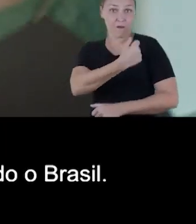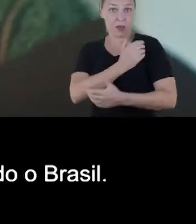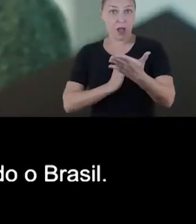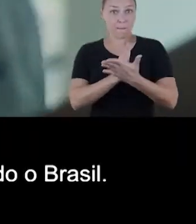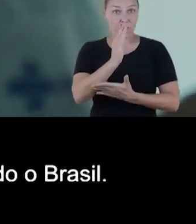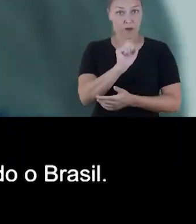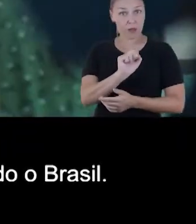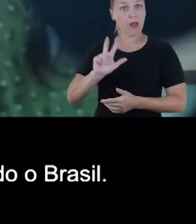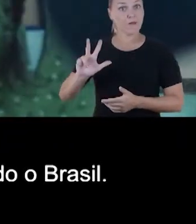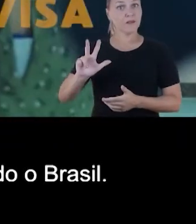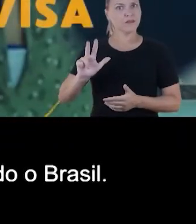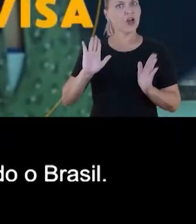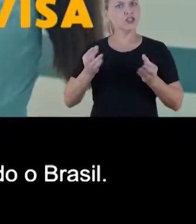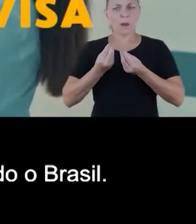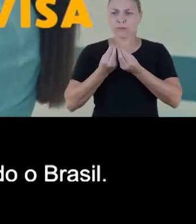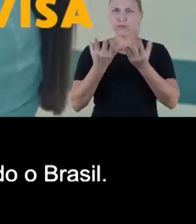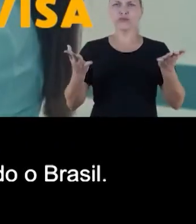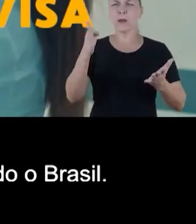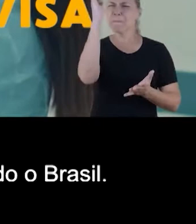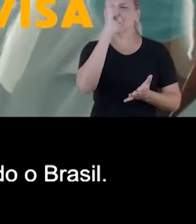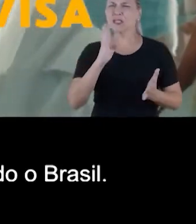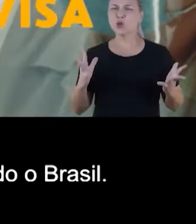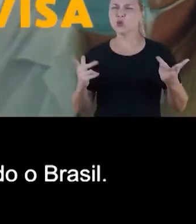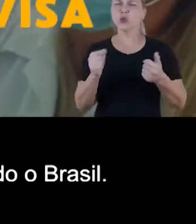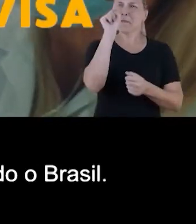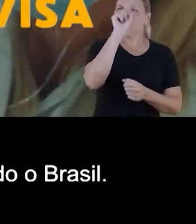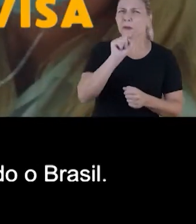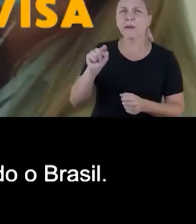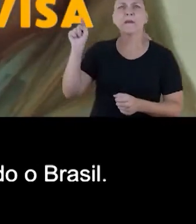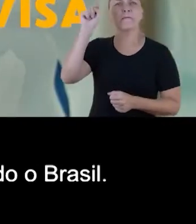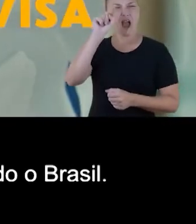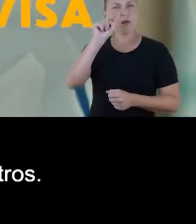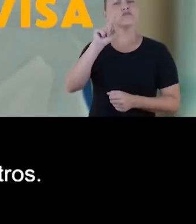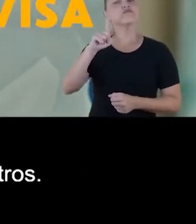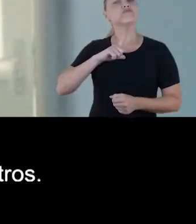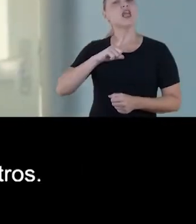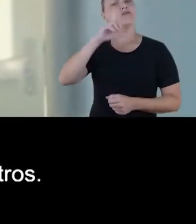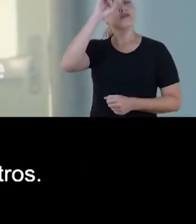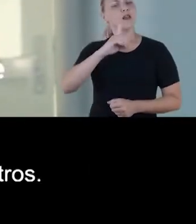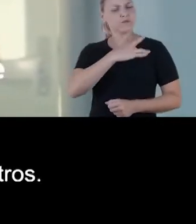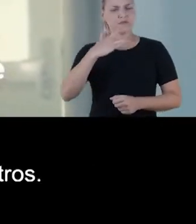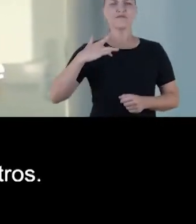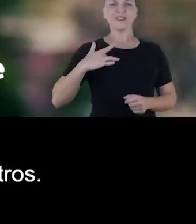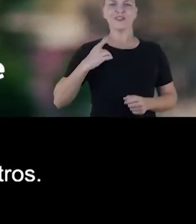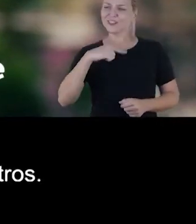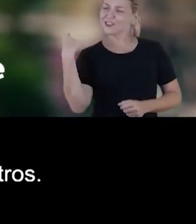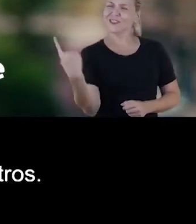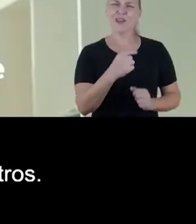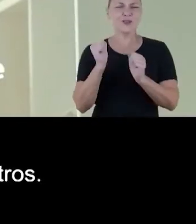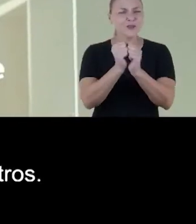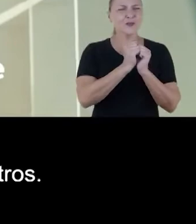As vacinas aprovadas pela Anvisa já estão sendo distribuídas em todo o Brasil. Elas são um direito à saúde.